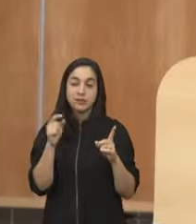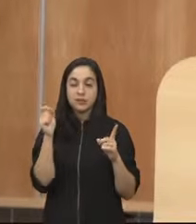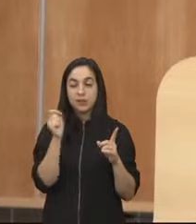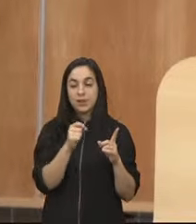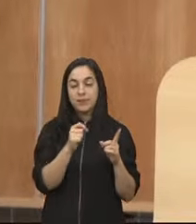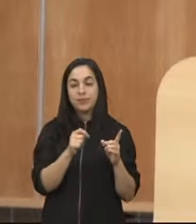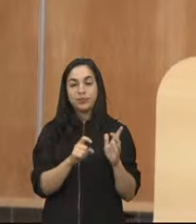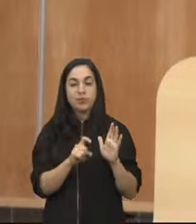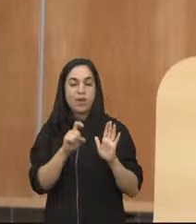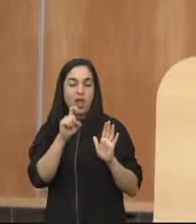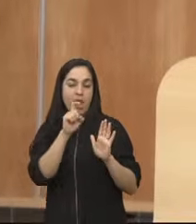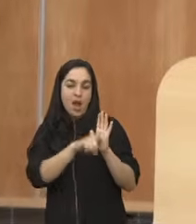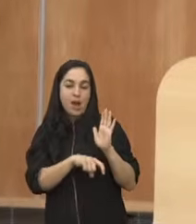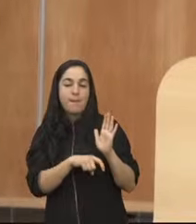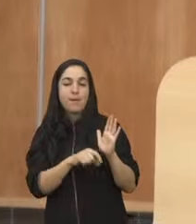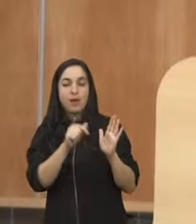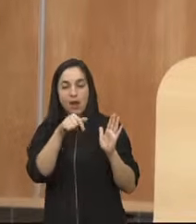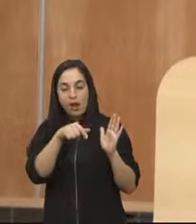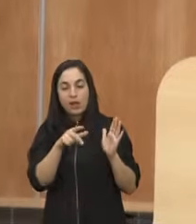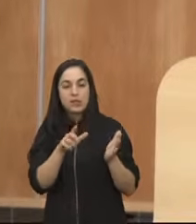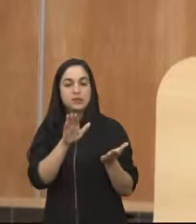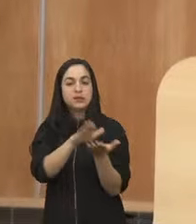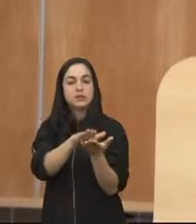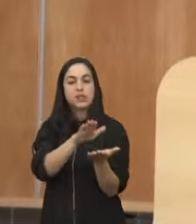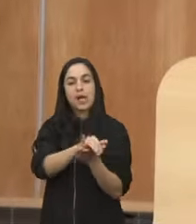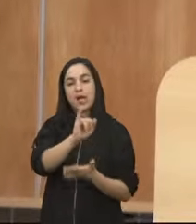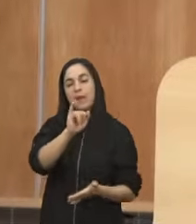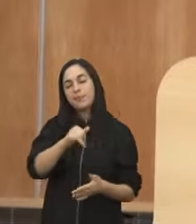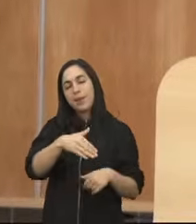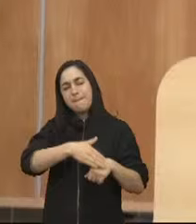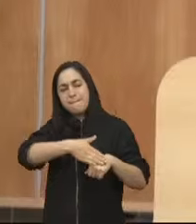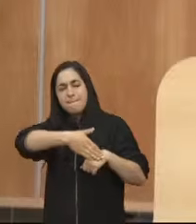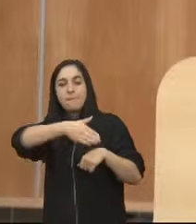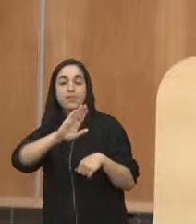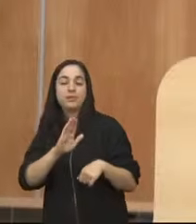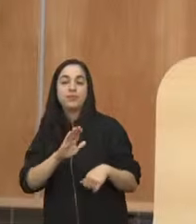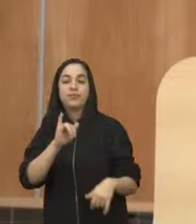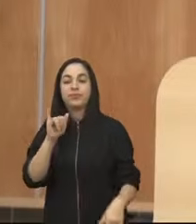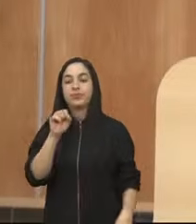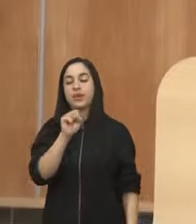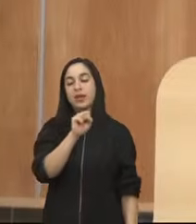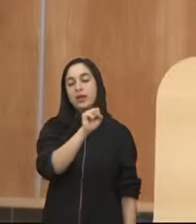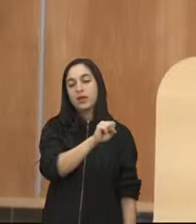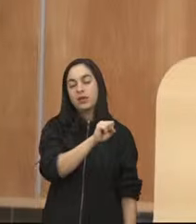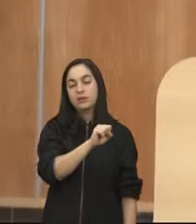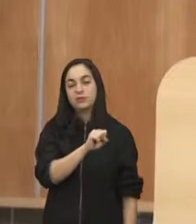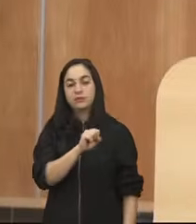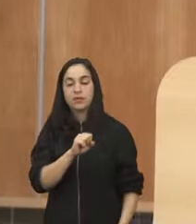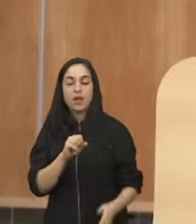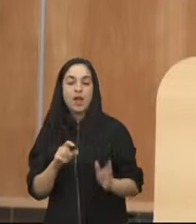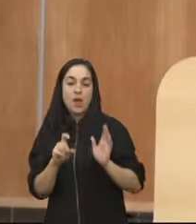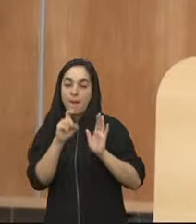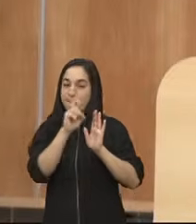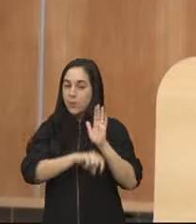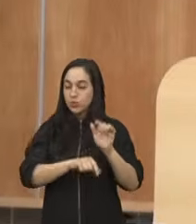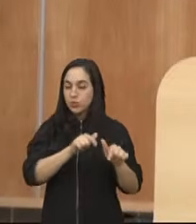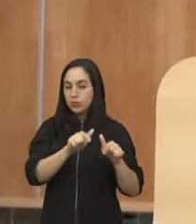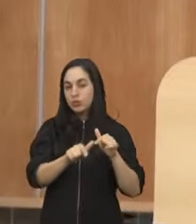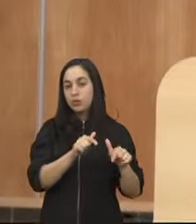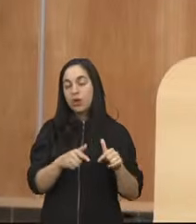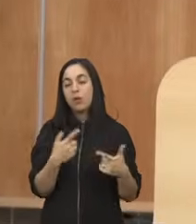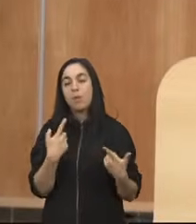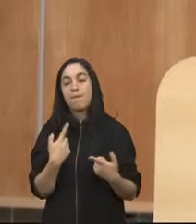aumentar o imposto na cidade de Jacareí. Aumenta o ISS, o Imposto sobre Serviço. E por quê? Porque o